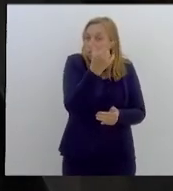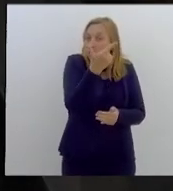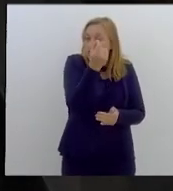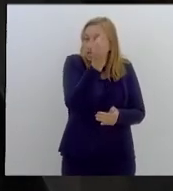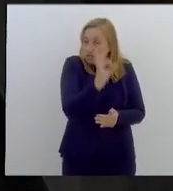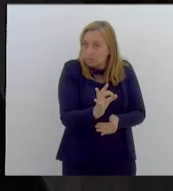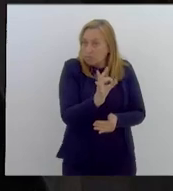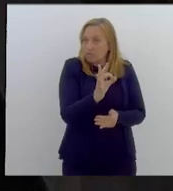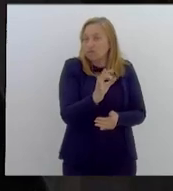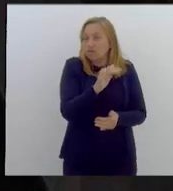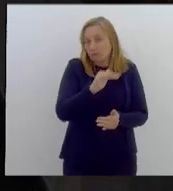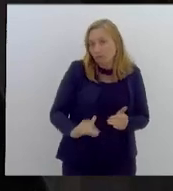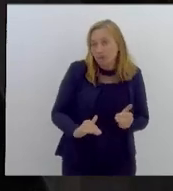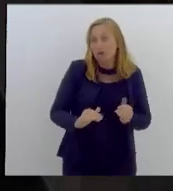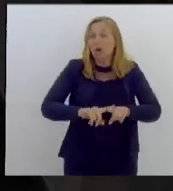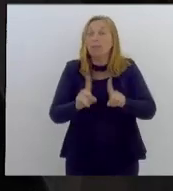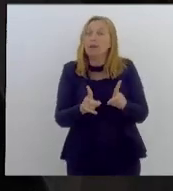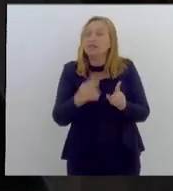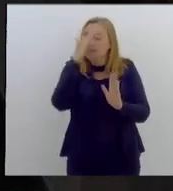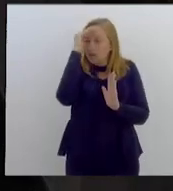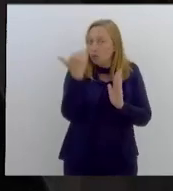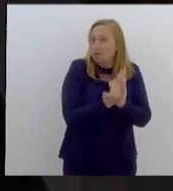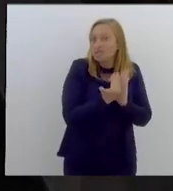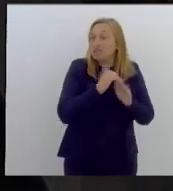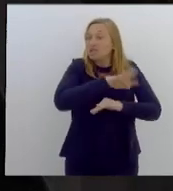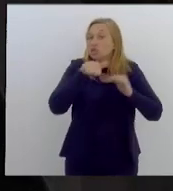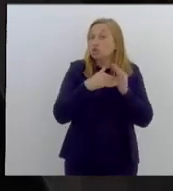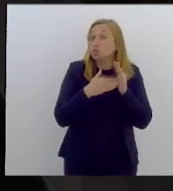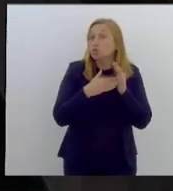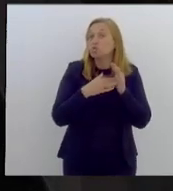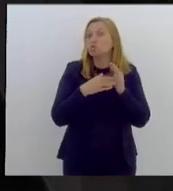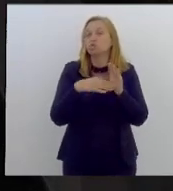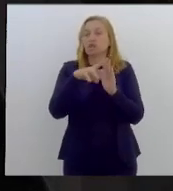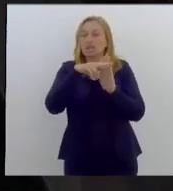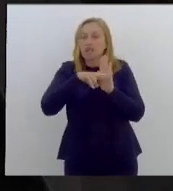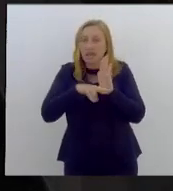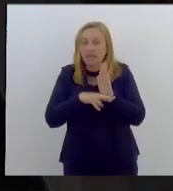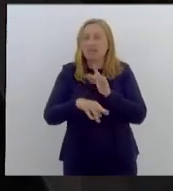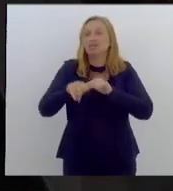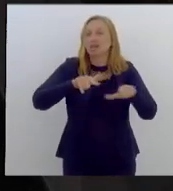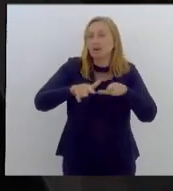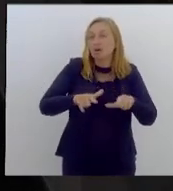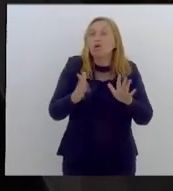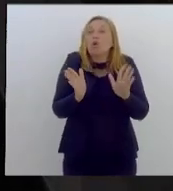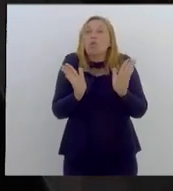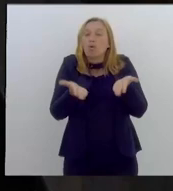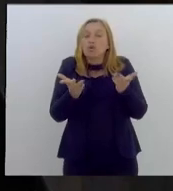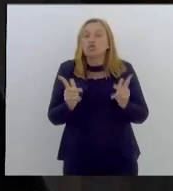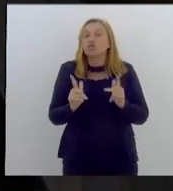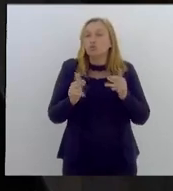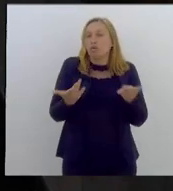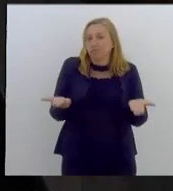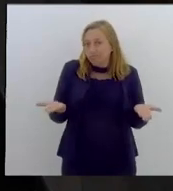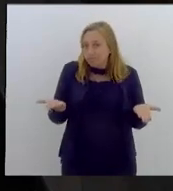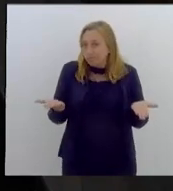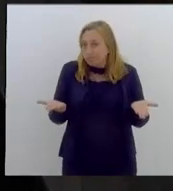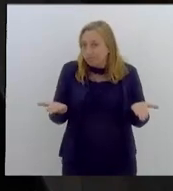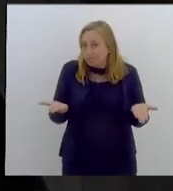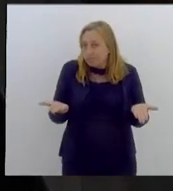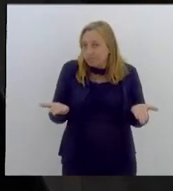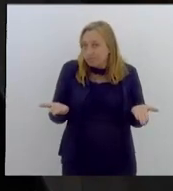para baixo, mas irá cumprir todos os programas de trabalho. Como é hoje,